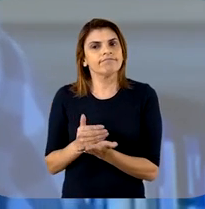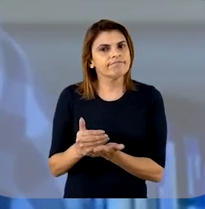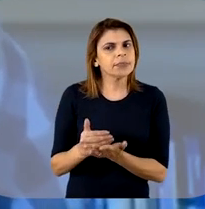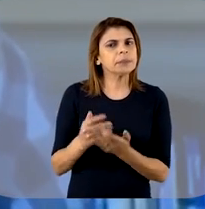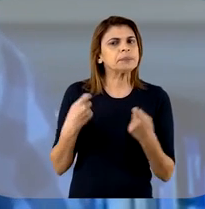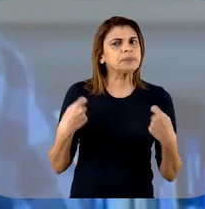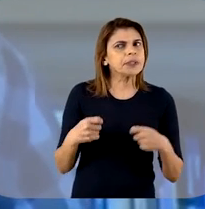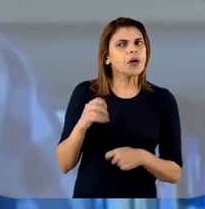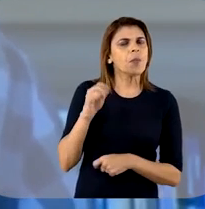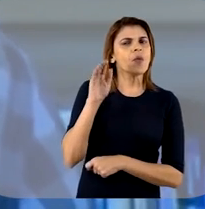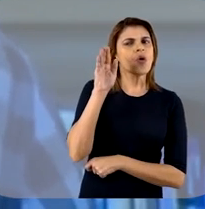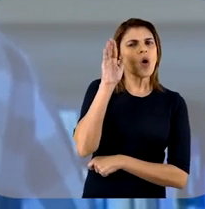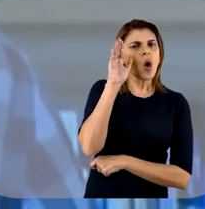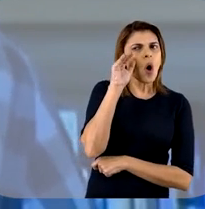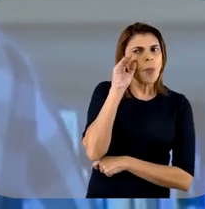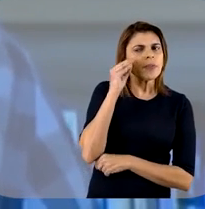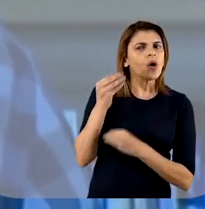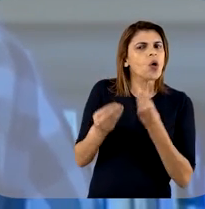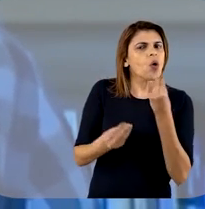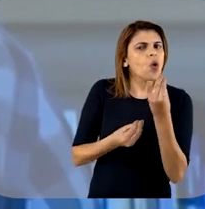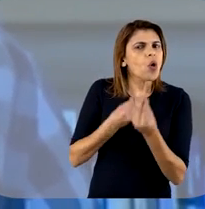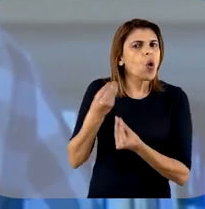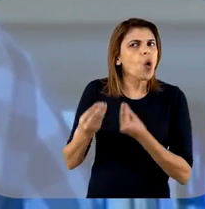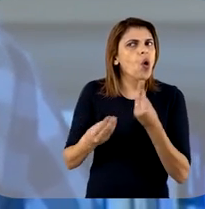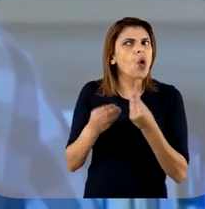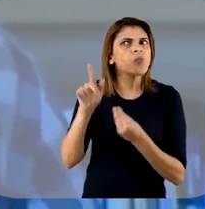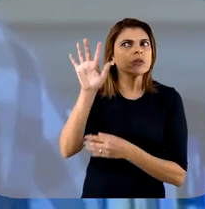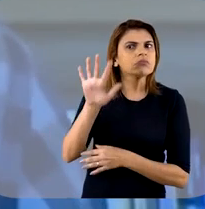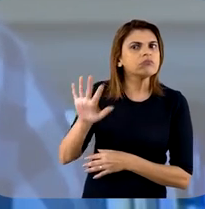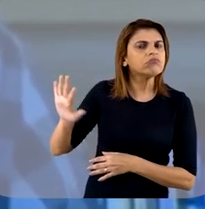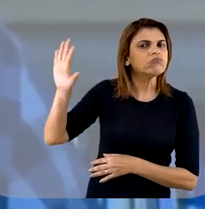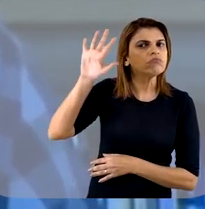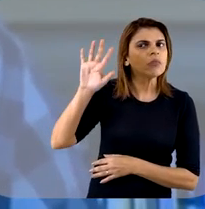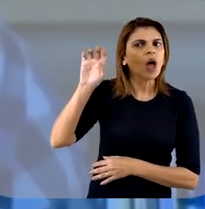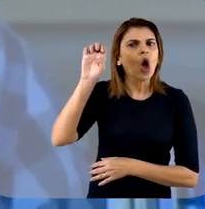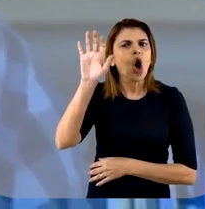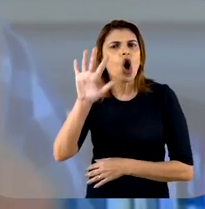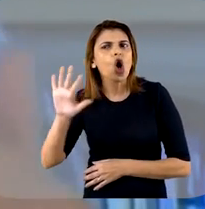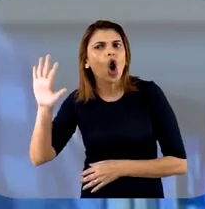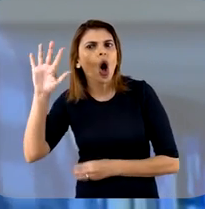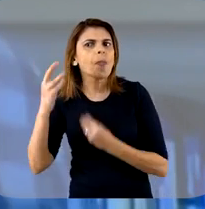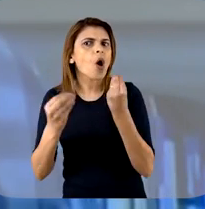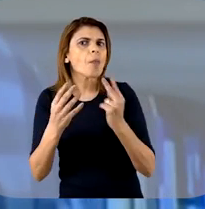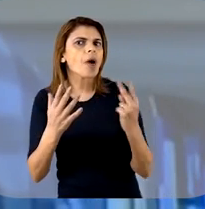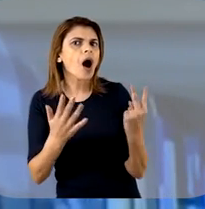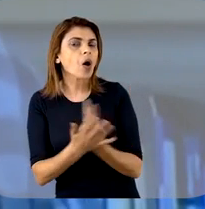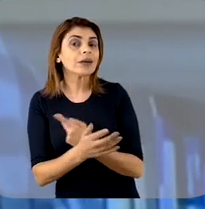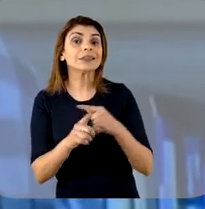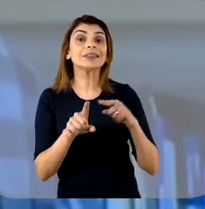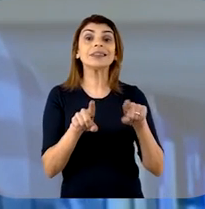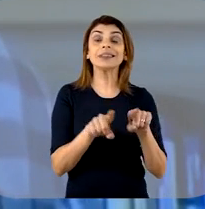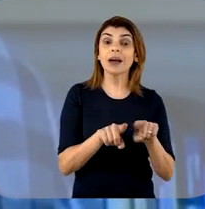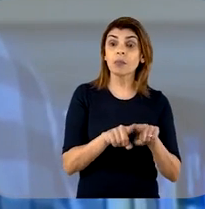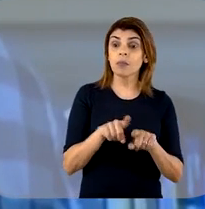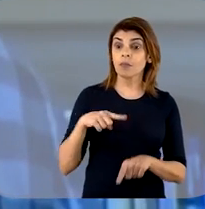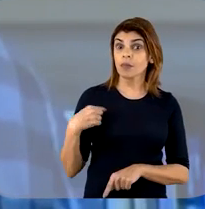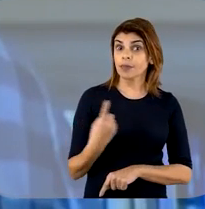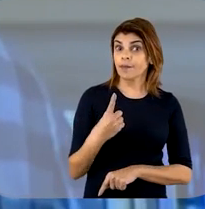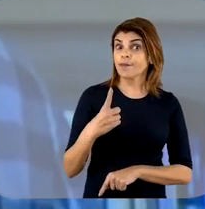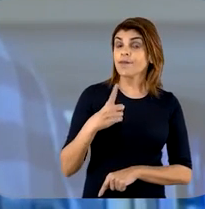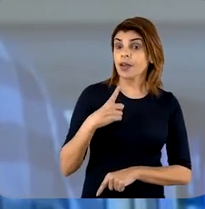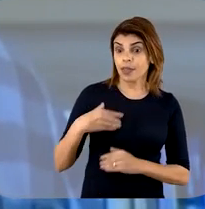precisamos observar como ele vai se comportar tanto na Europa e, ao mesmo tempo, se nós vamos ter